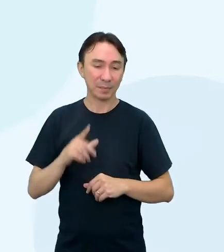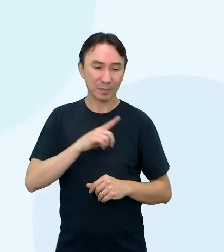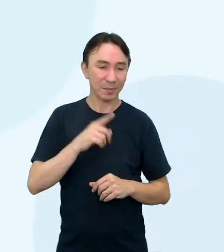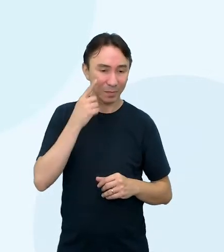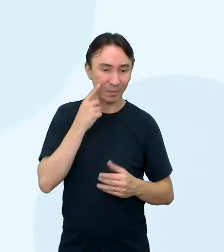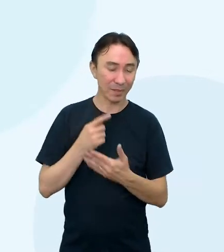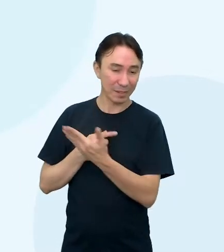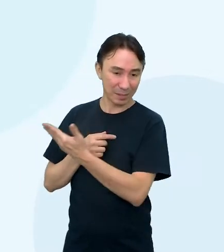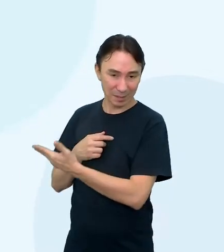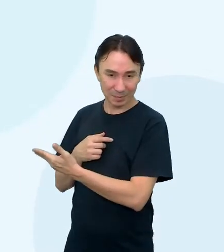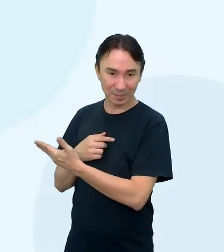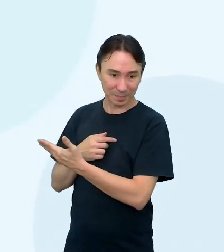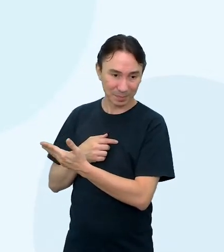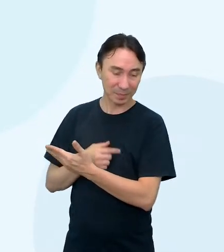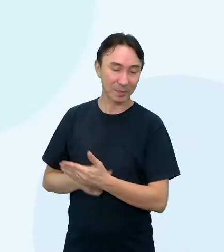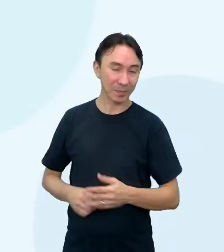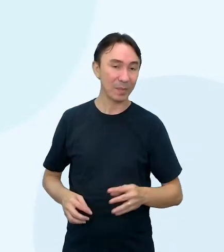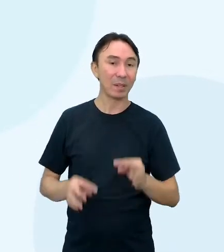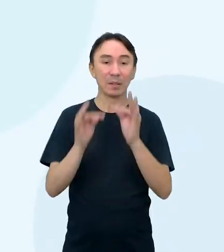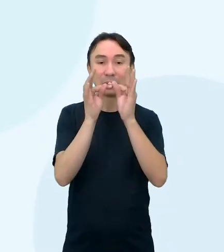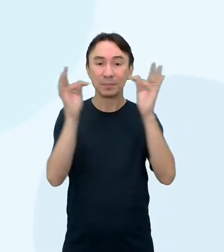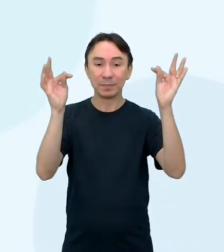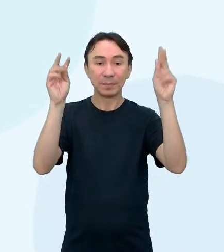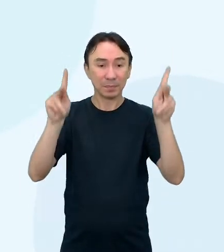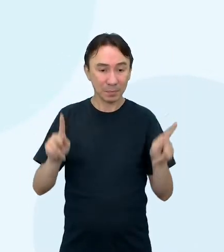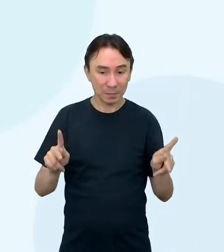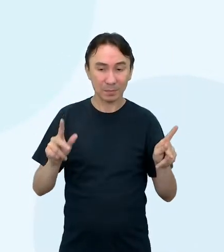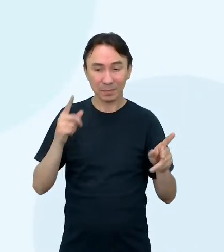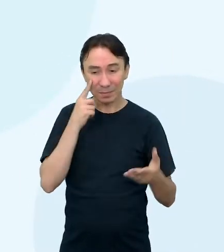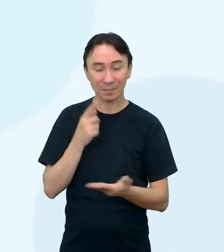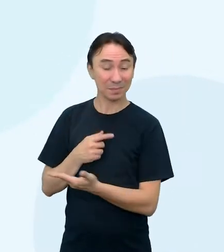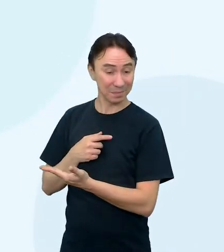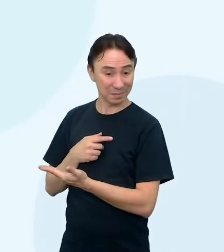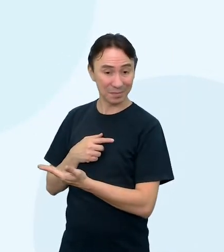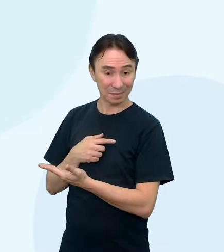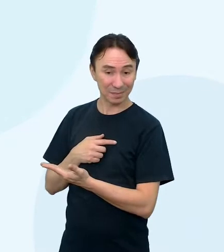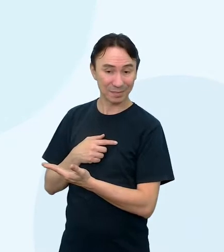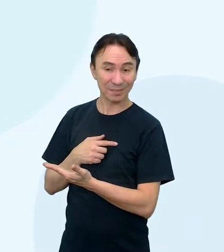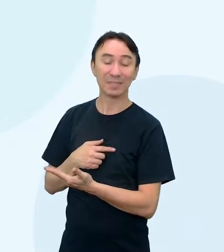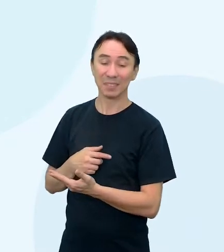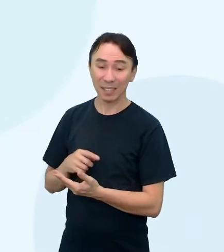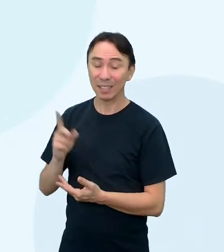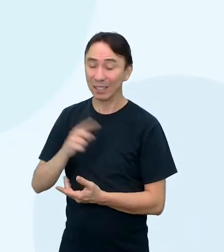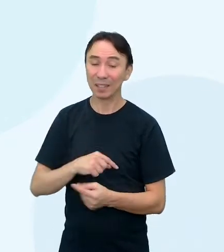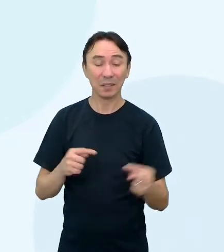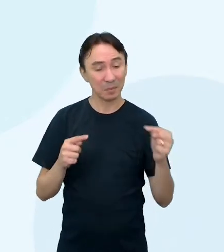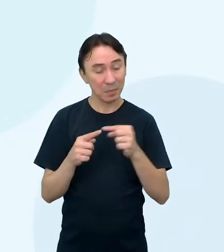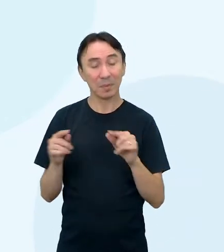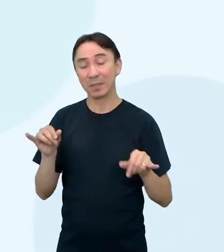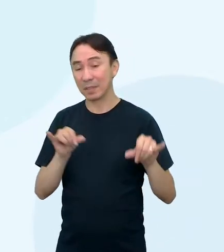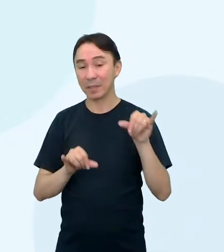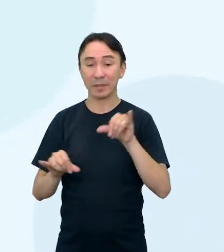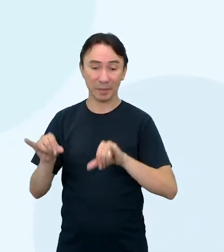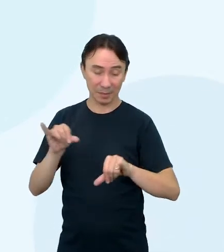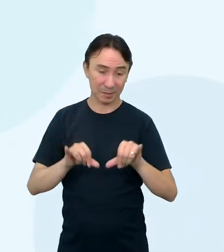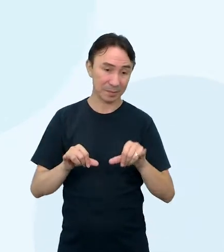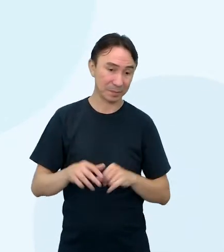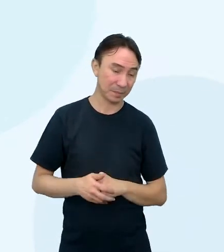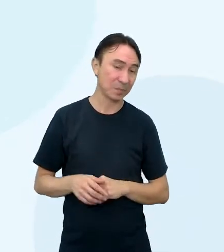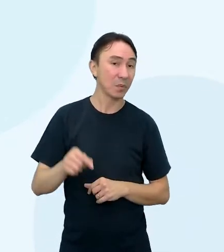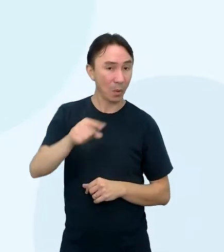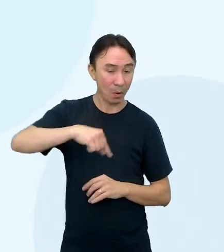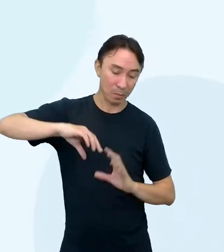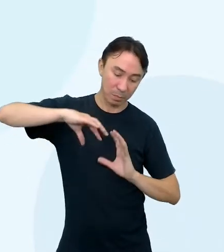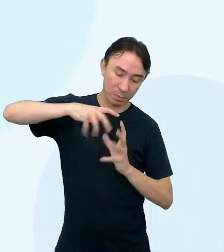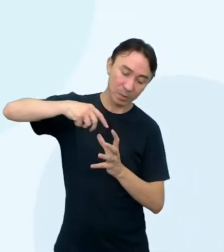periódica representando também justamente a questão química. Então, nós temos aí na nossa crosta